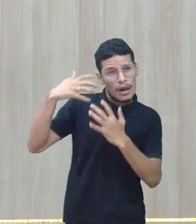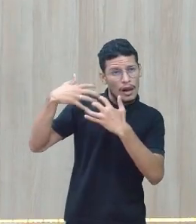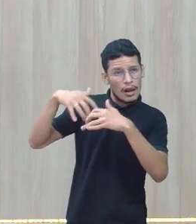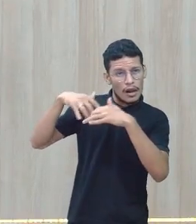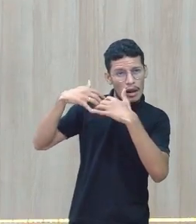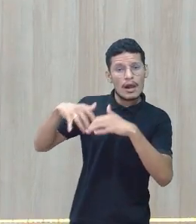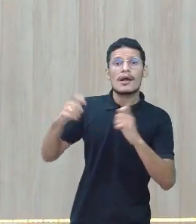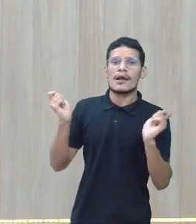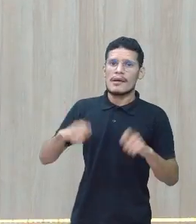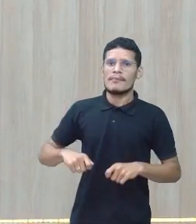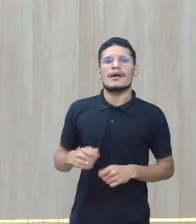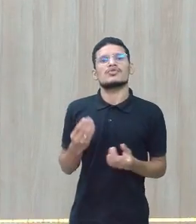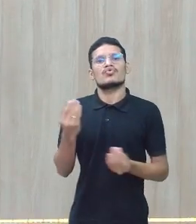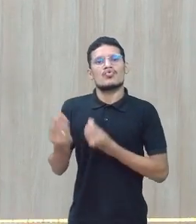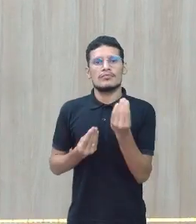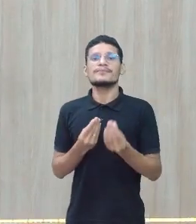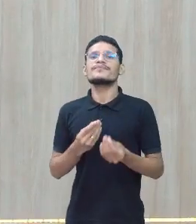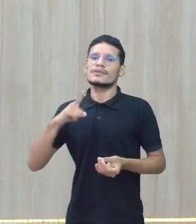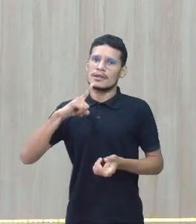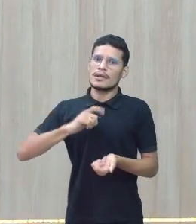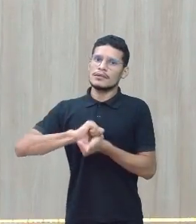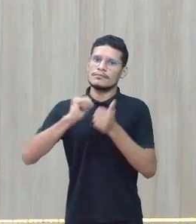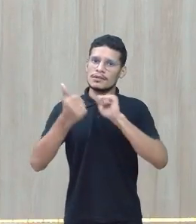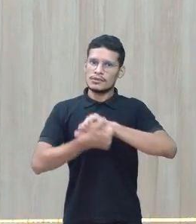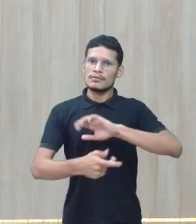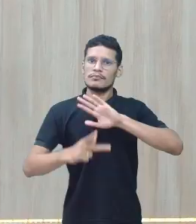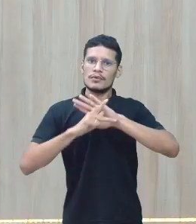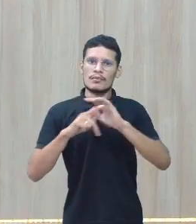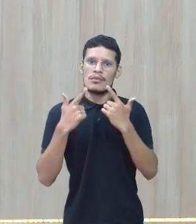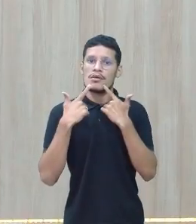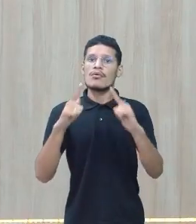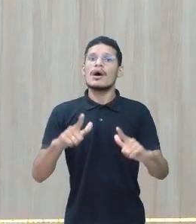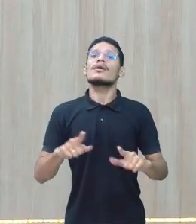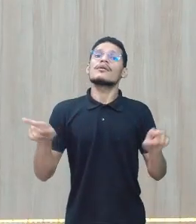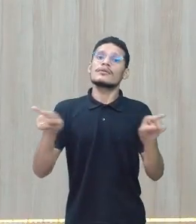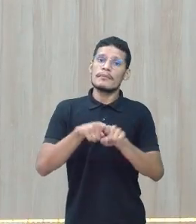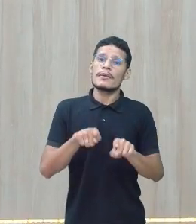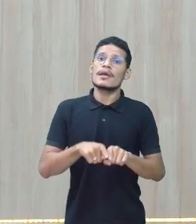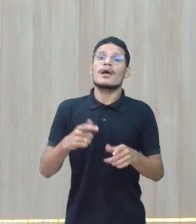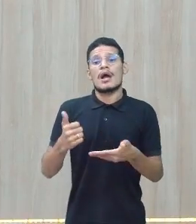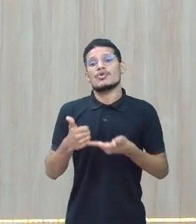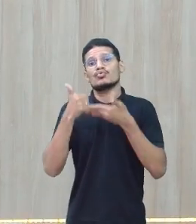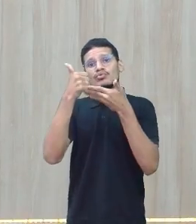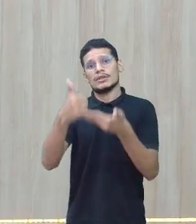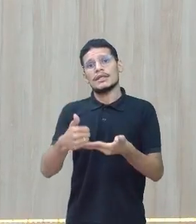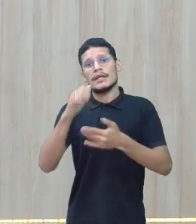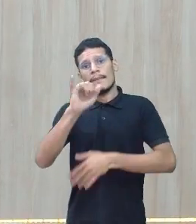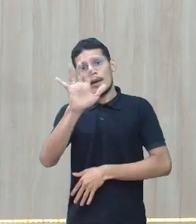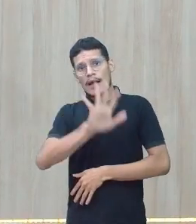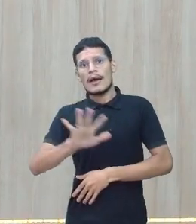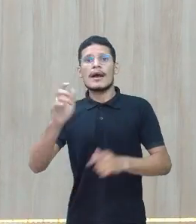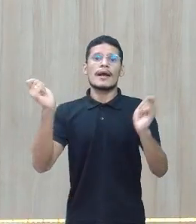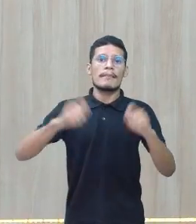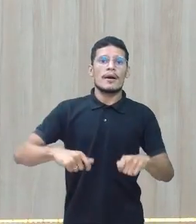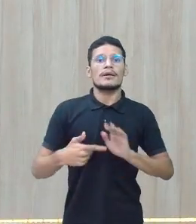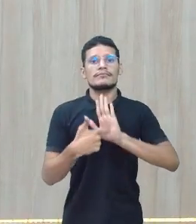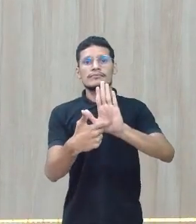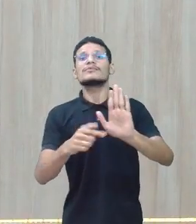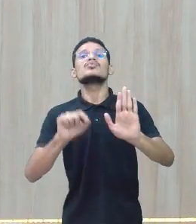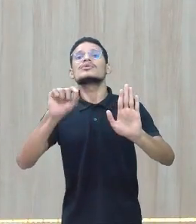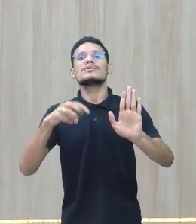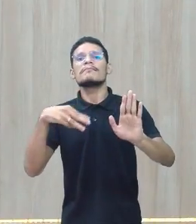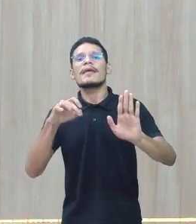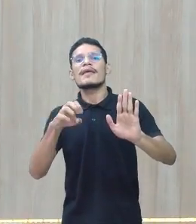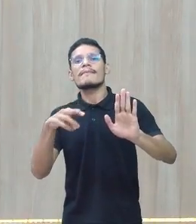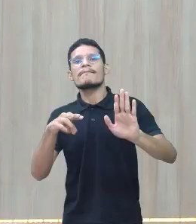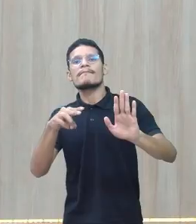funciona. Então, aqui a gente tem a adaptação da linguagem, a linguagem auxiliando a imagem para poder dizer o que o meme quer dizer,